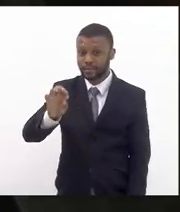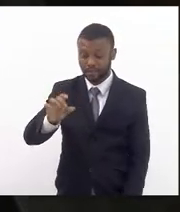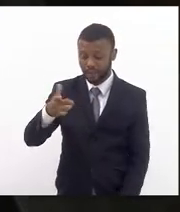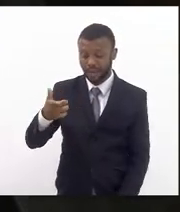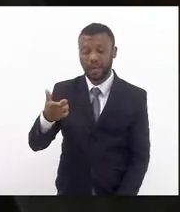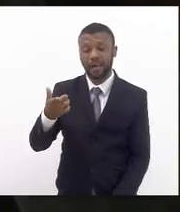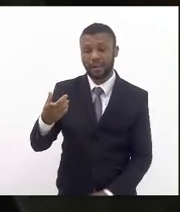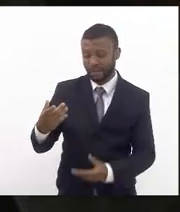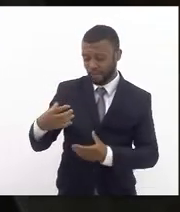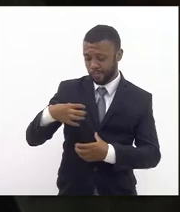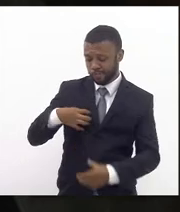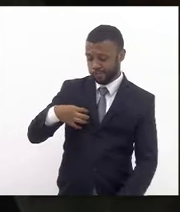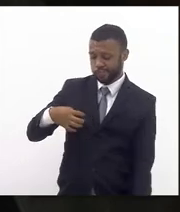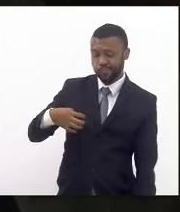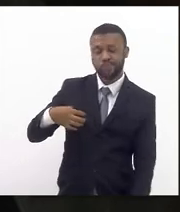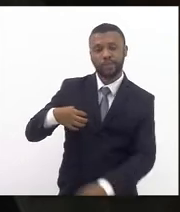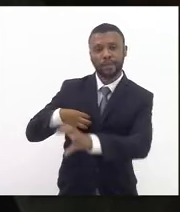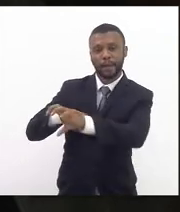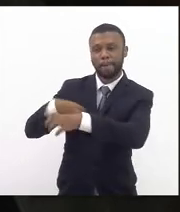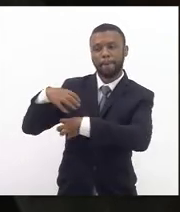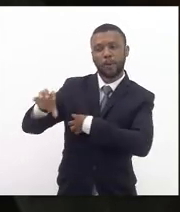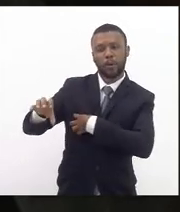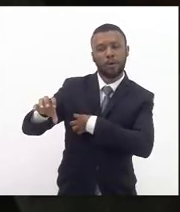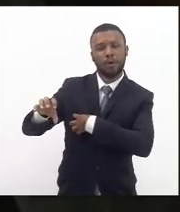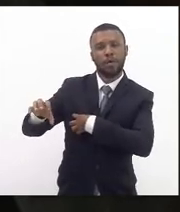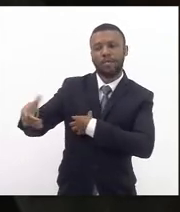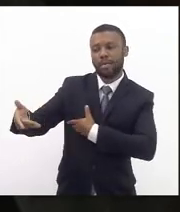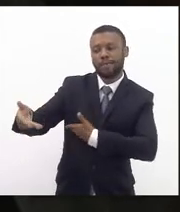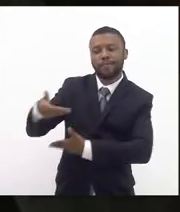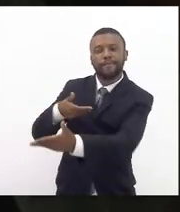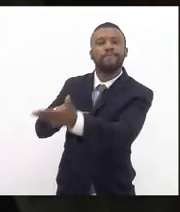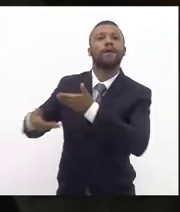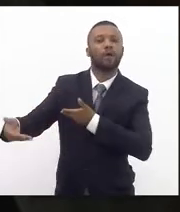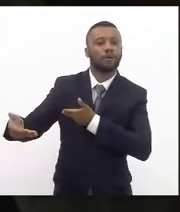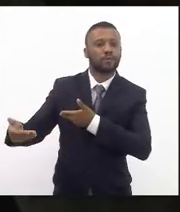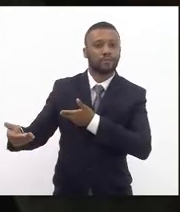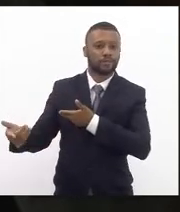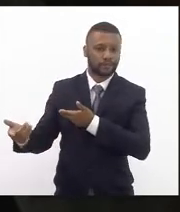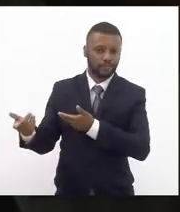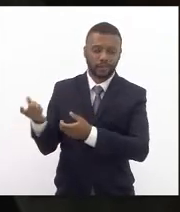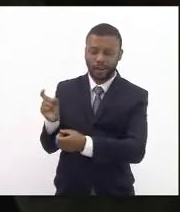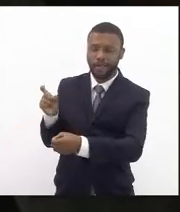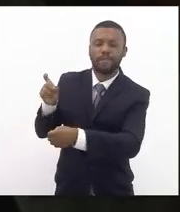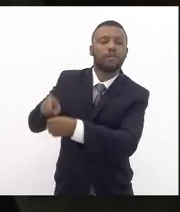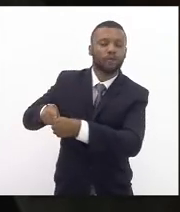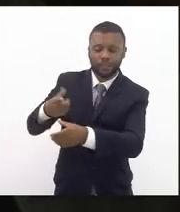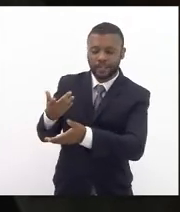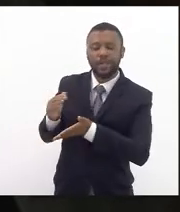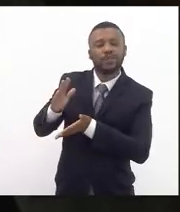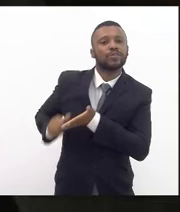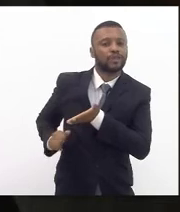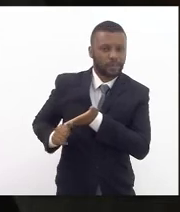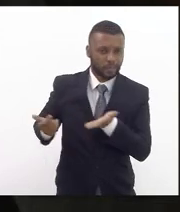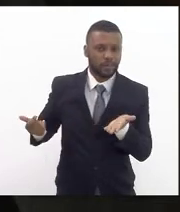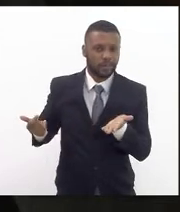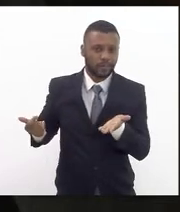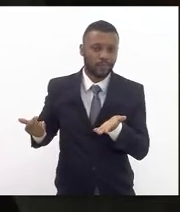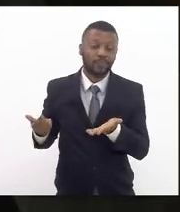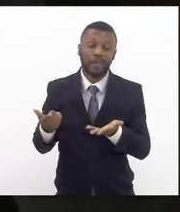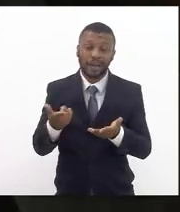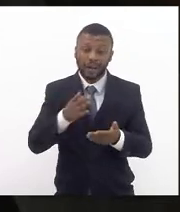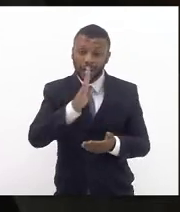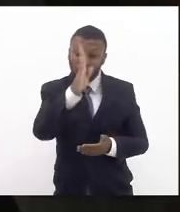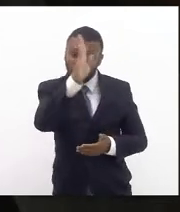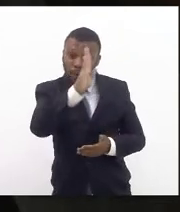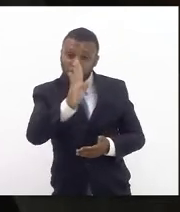implante. Só que o que acontece? No Brasil, e na maior parte dos países, se bem que nos Estados Unidos